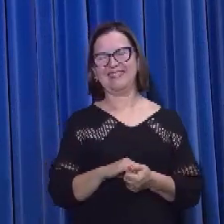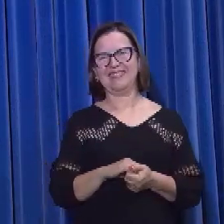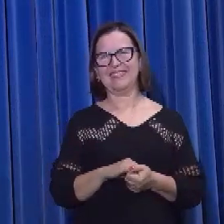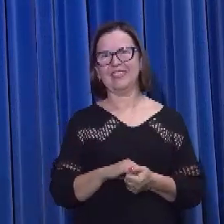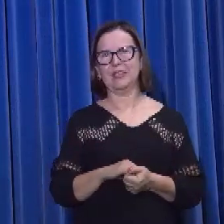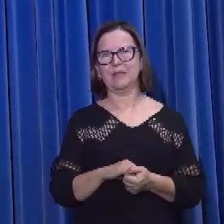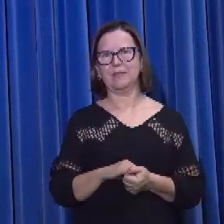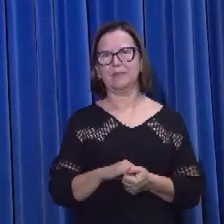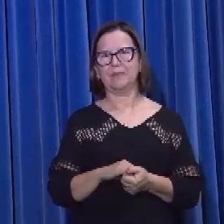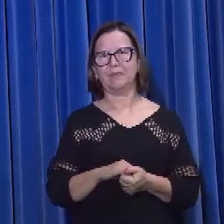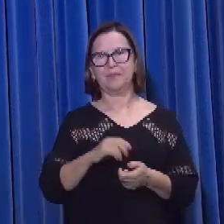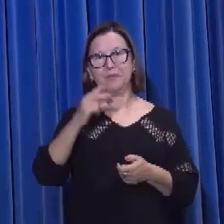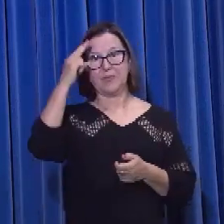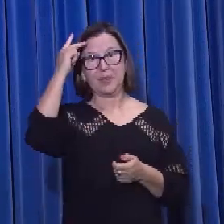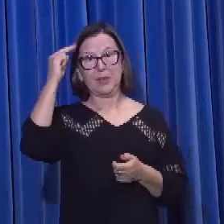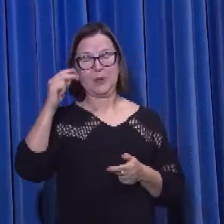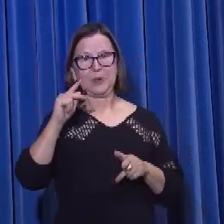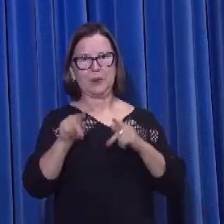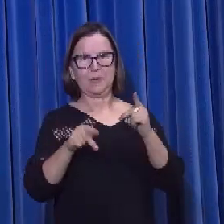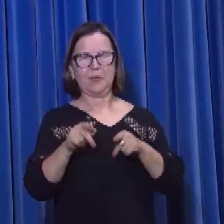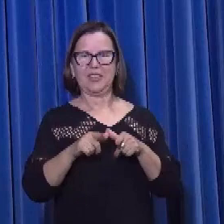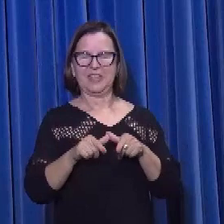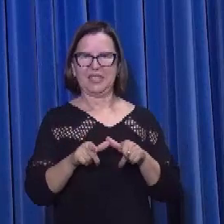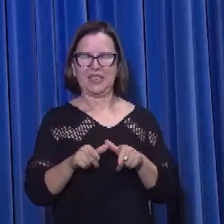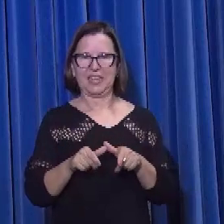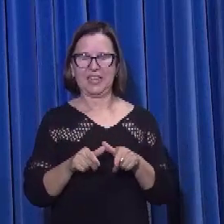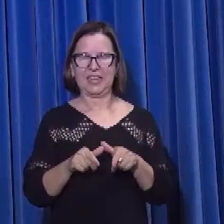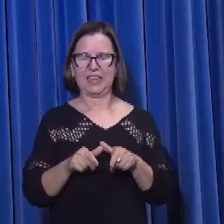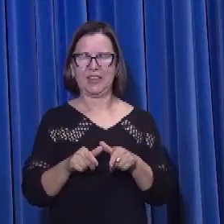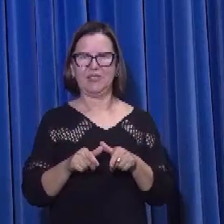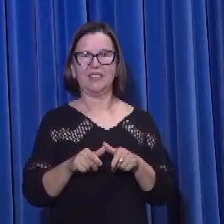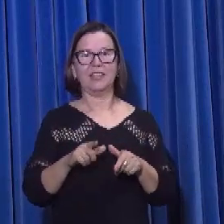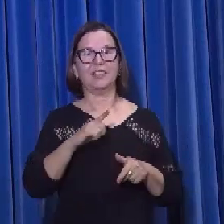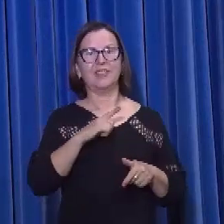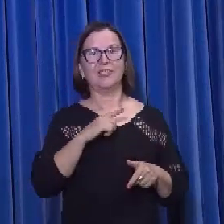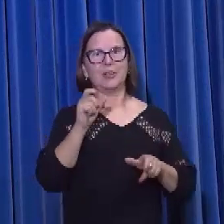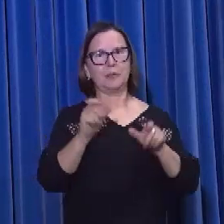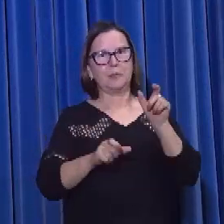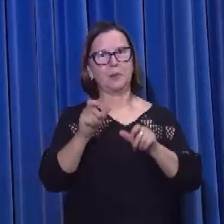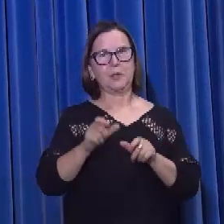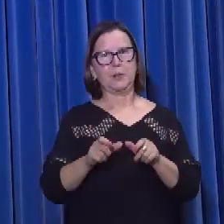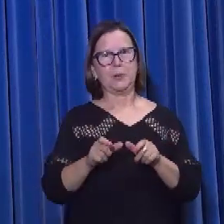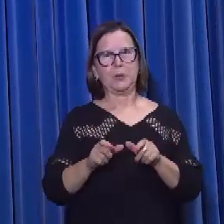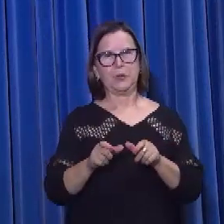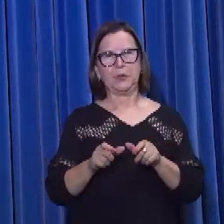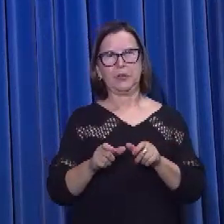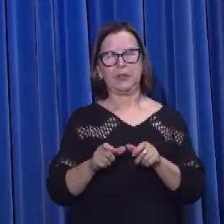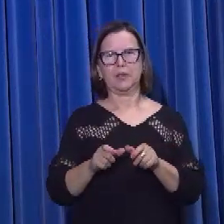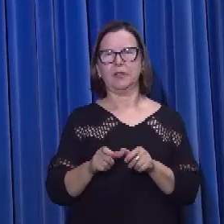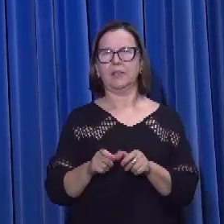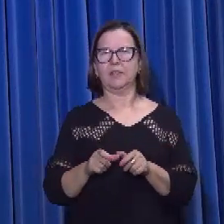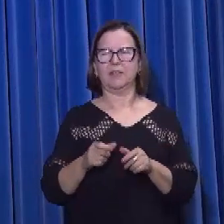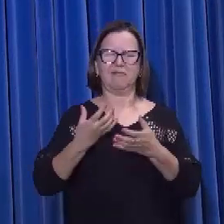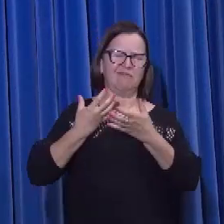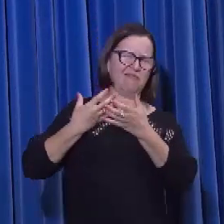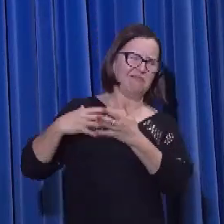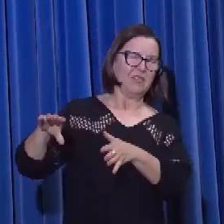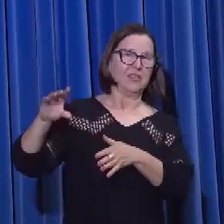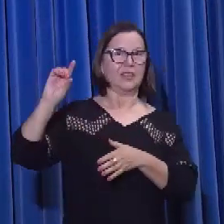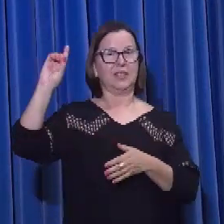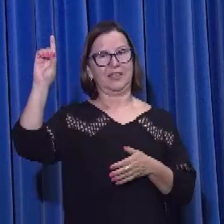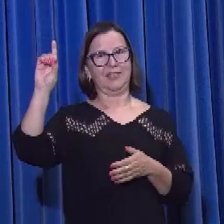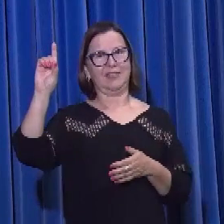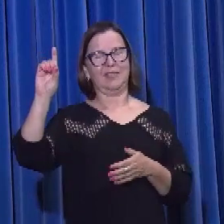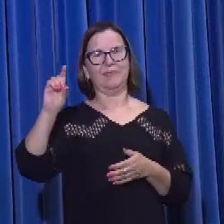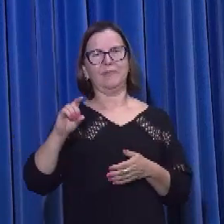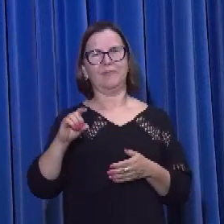A história do povo de Israel é repleta de pessoas que resistiram a Deus. A parábola dos